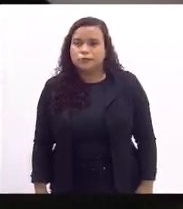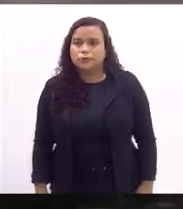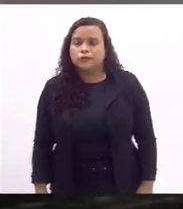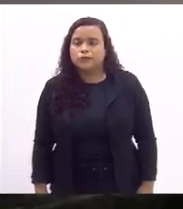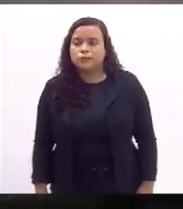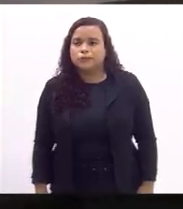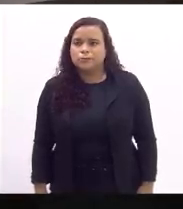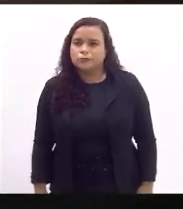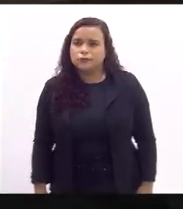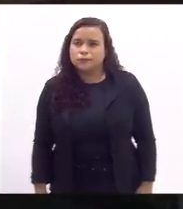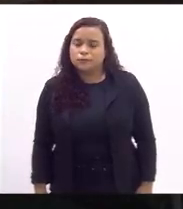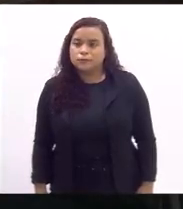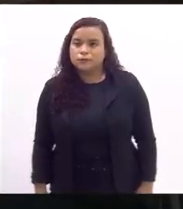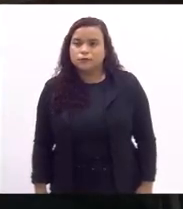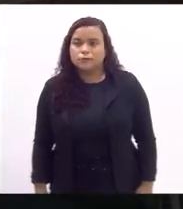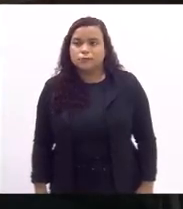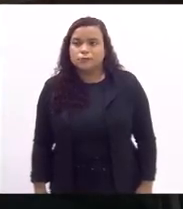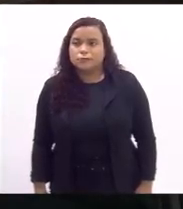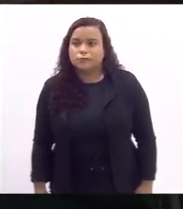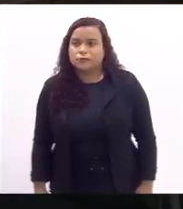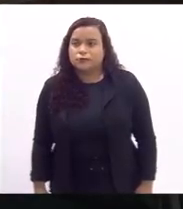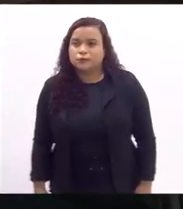E aí